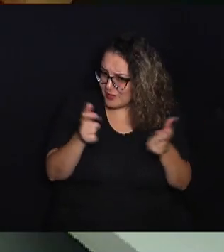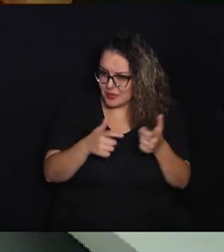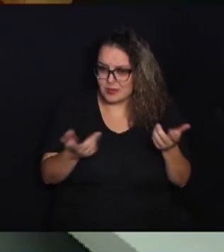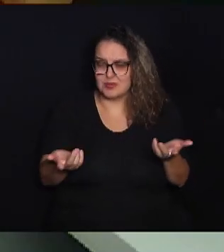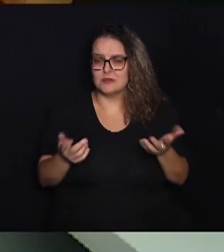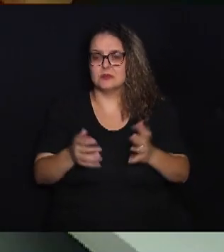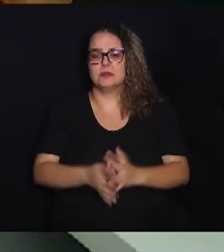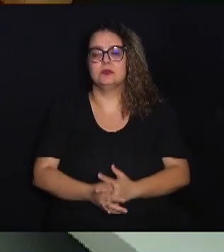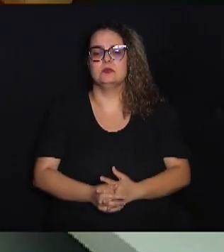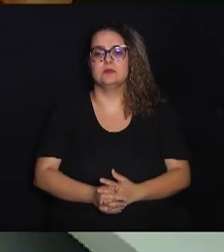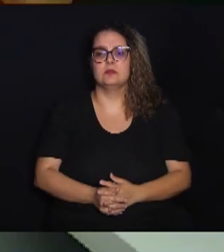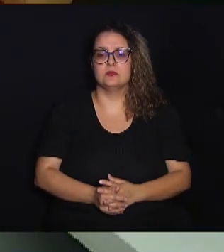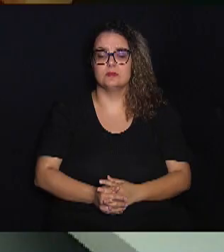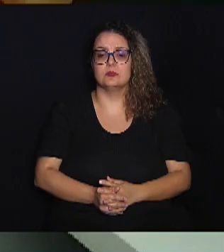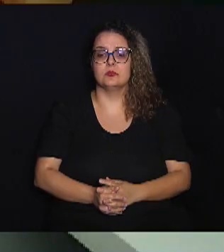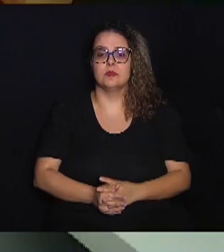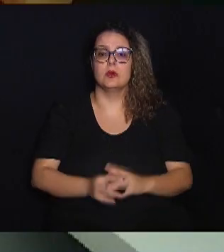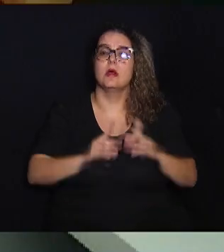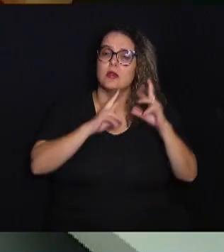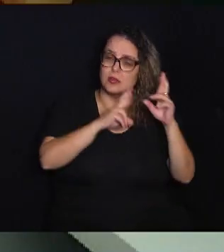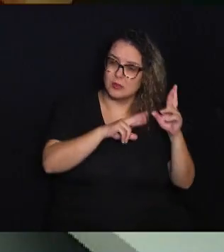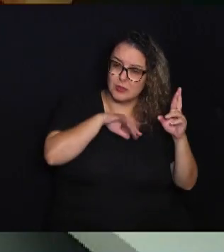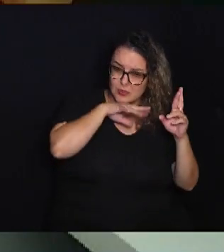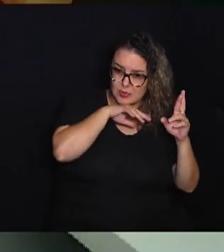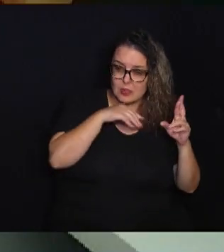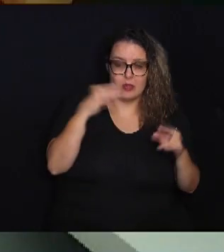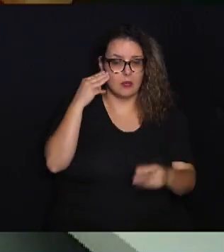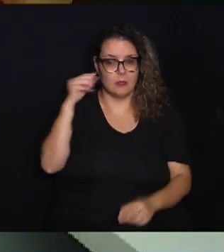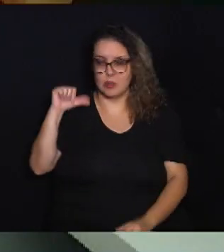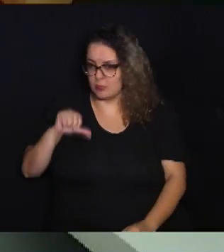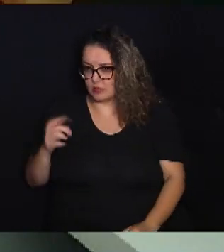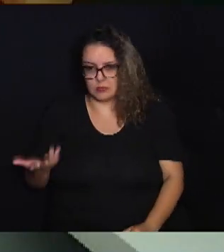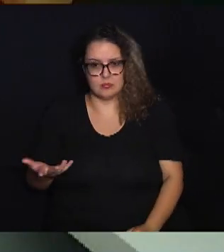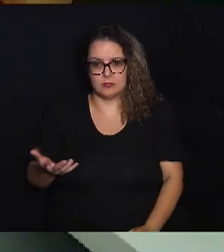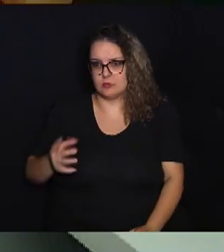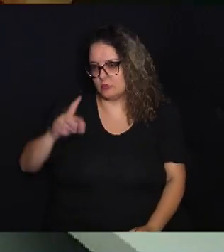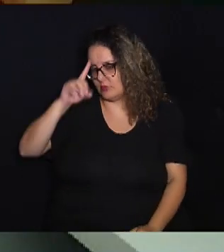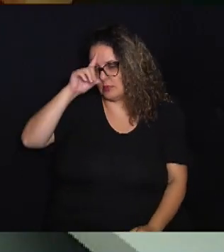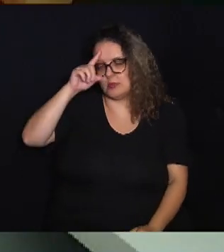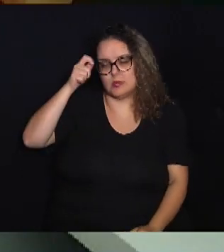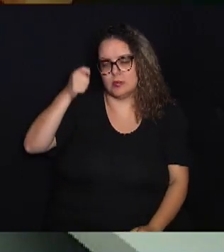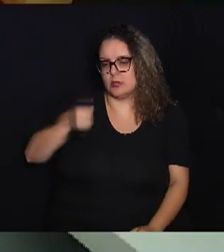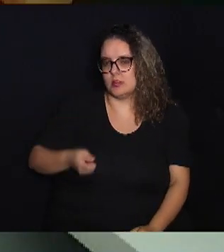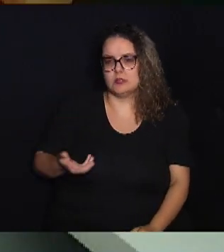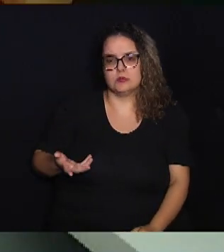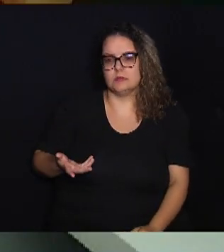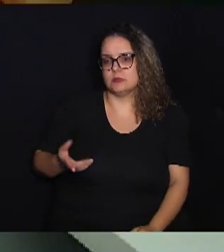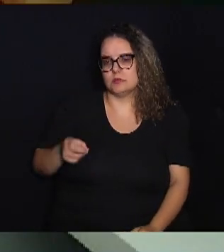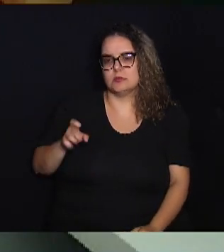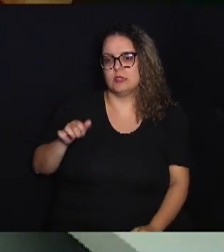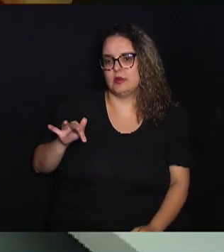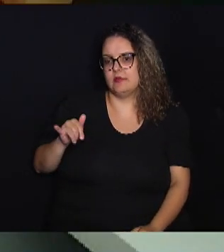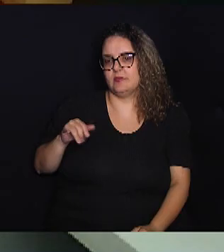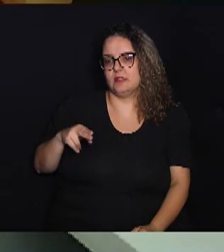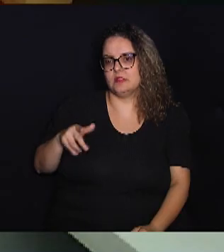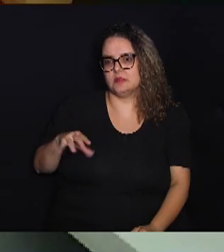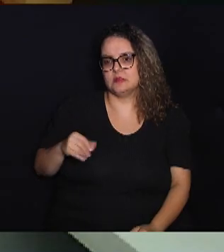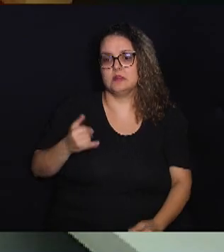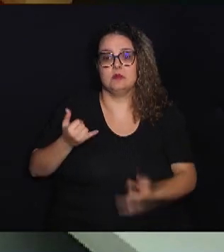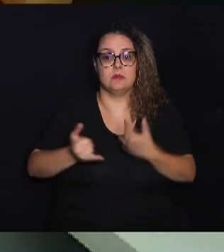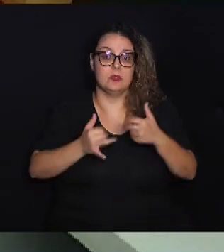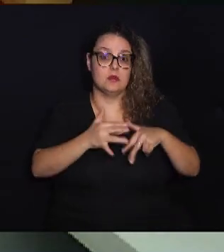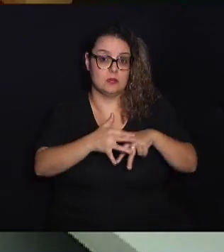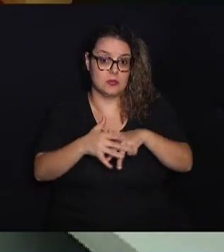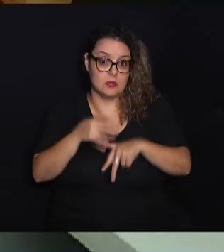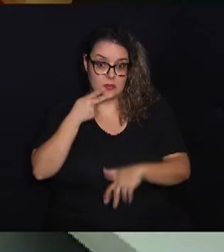Então, sono ruim igual a memória ruim. Por definição, eu falo brincando com os pacientes